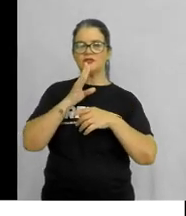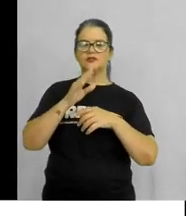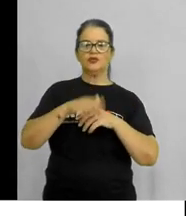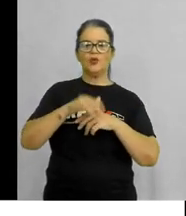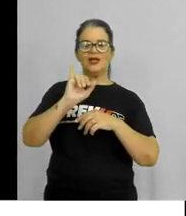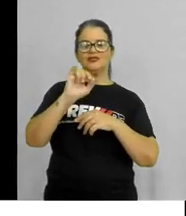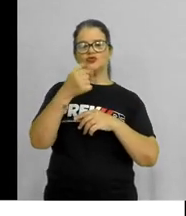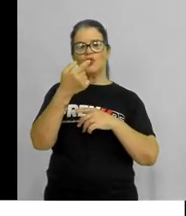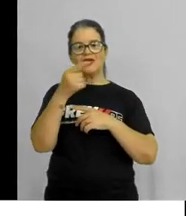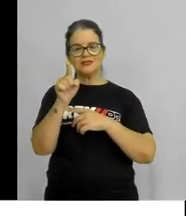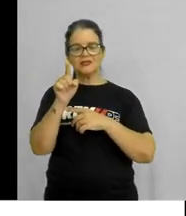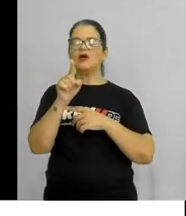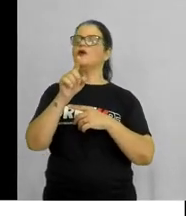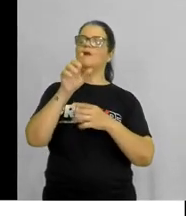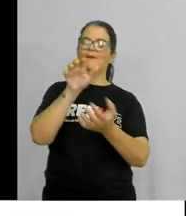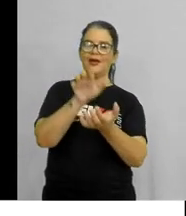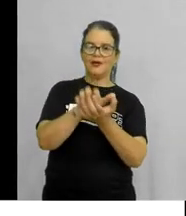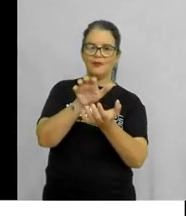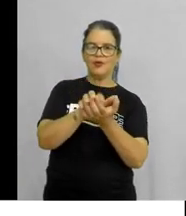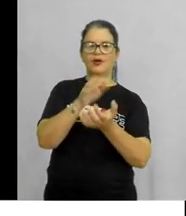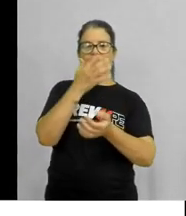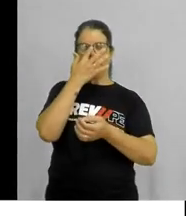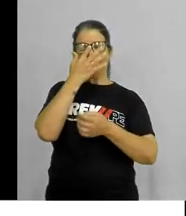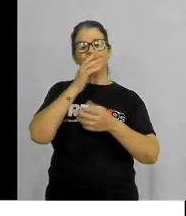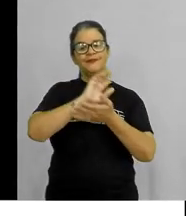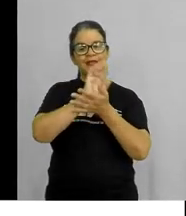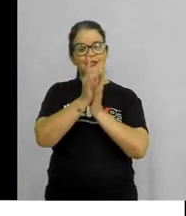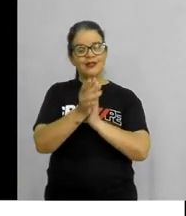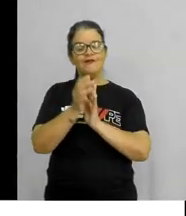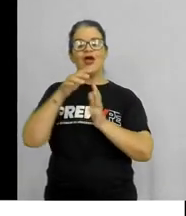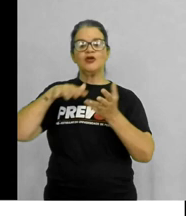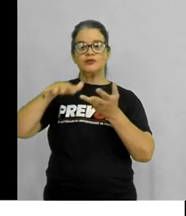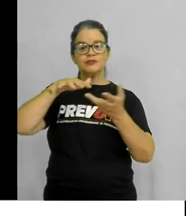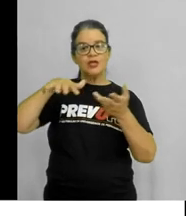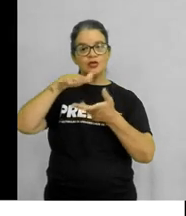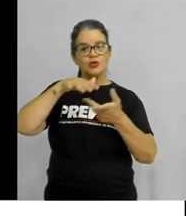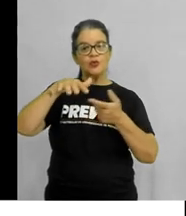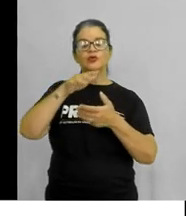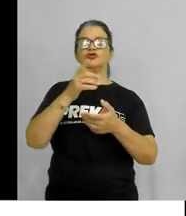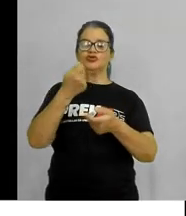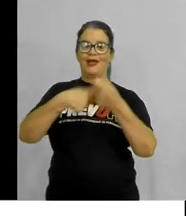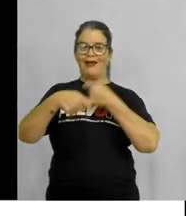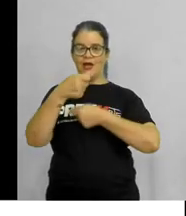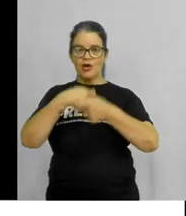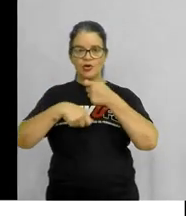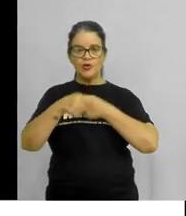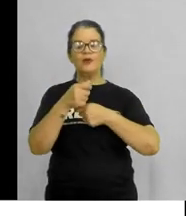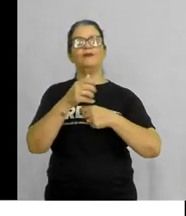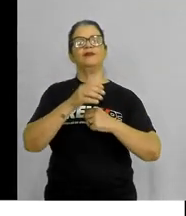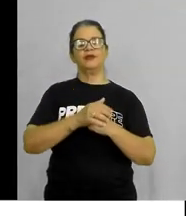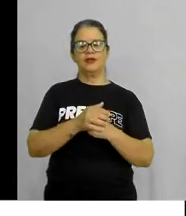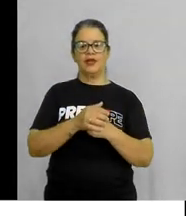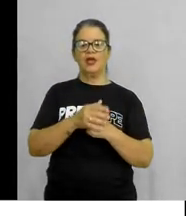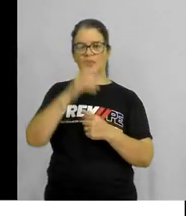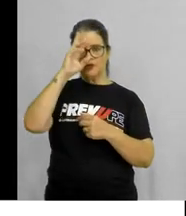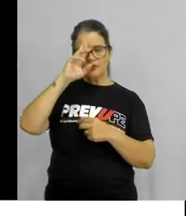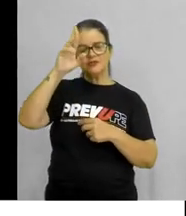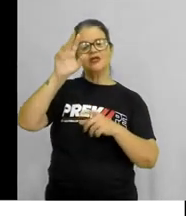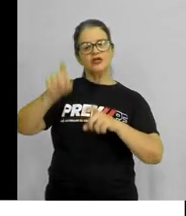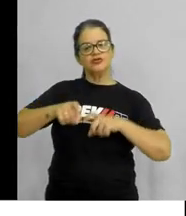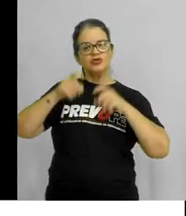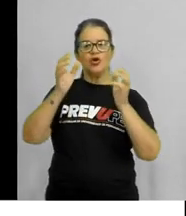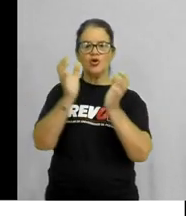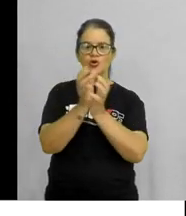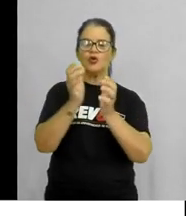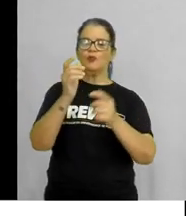Insurreição pernambucana diversos setores da economia entre eles senhores de gênio grupo de